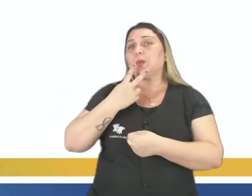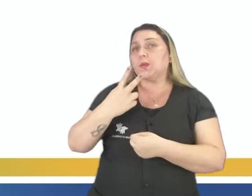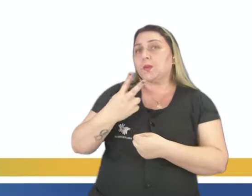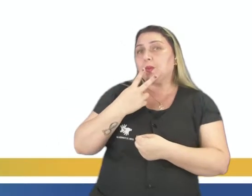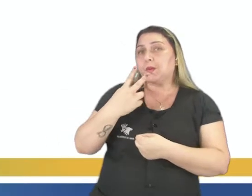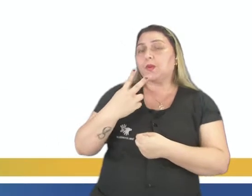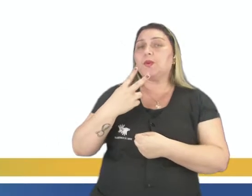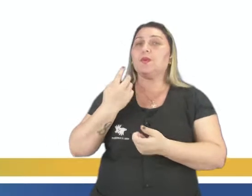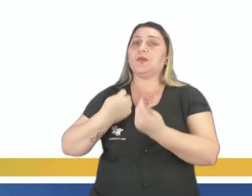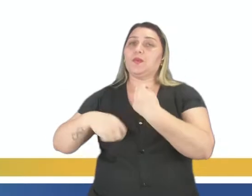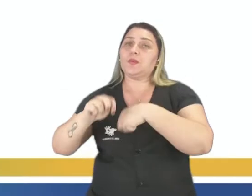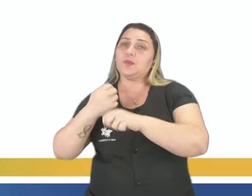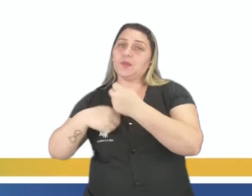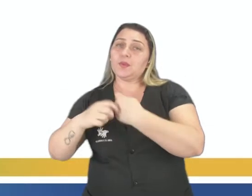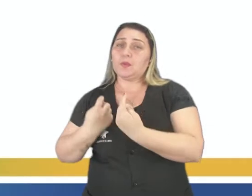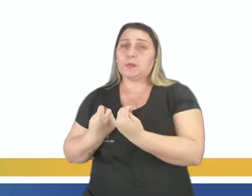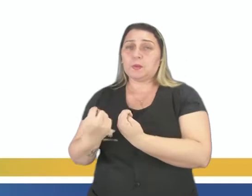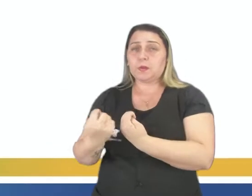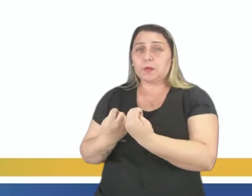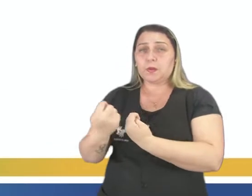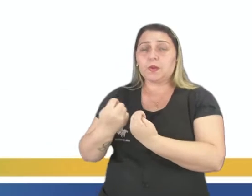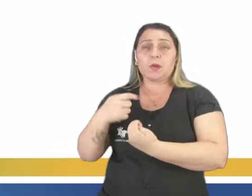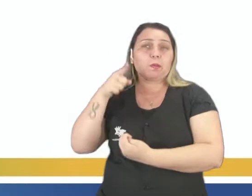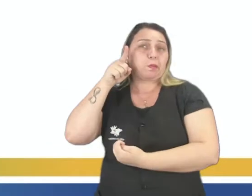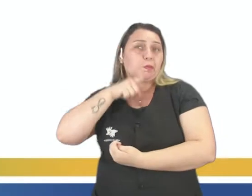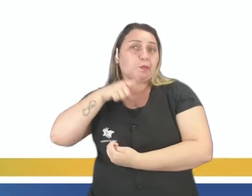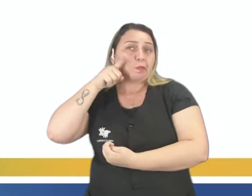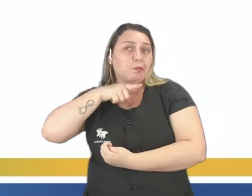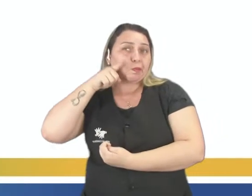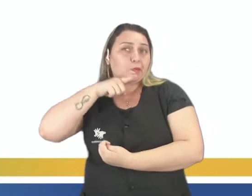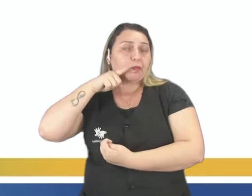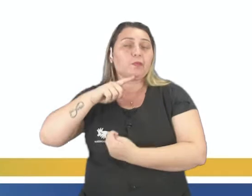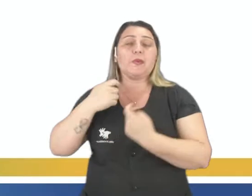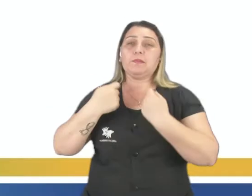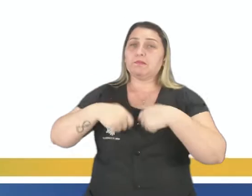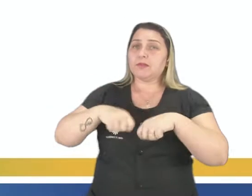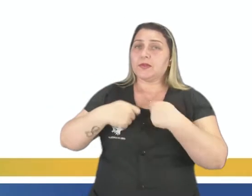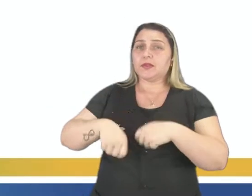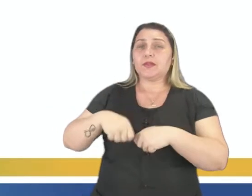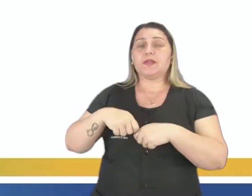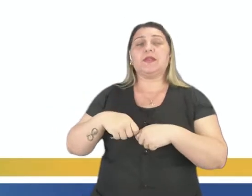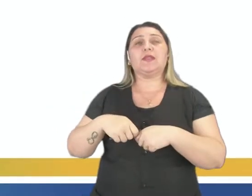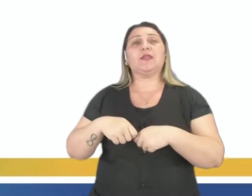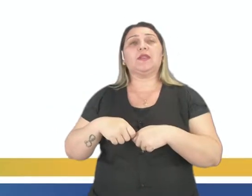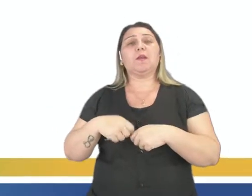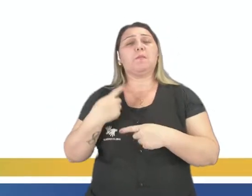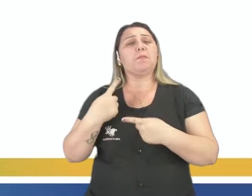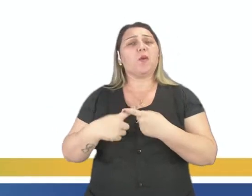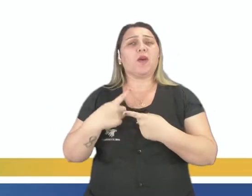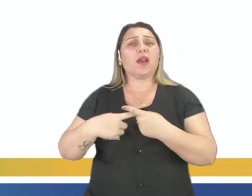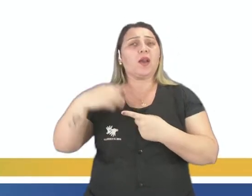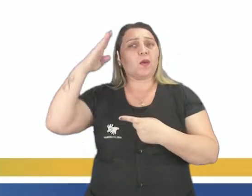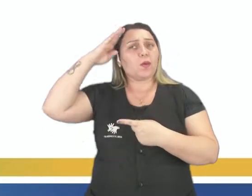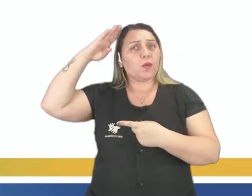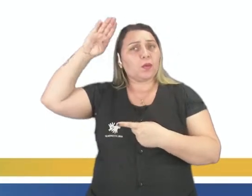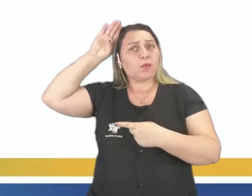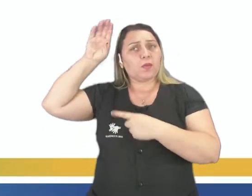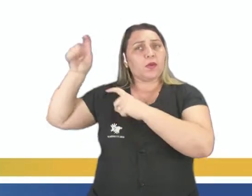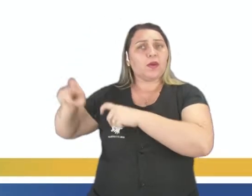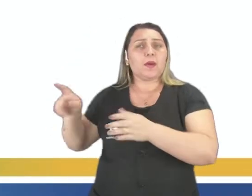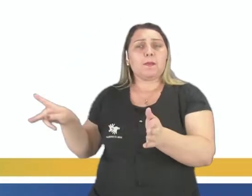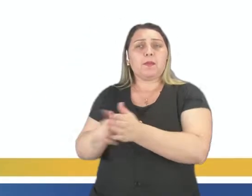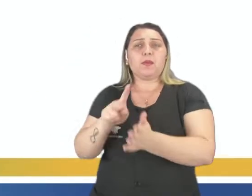uma economia controlada pelos Estados Unidos. E aí a gente precisa discutir uma coisa, porque Cuba era uma colônia então